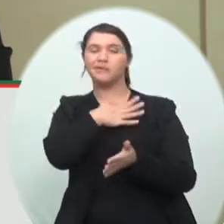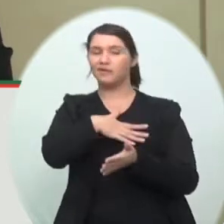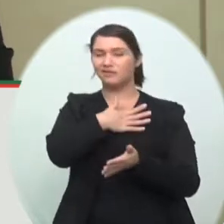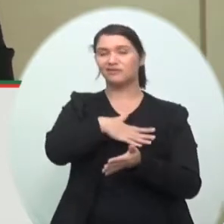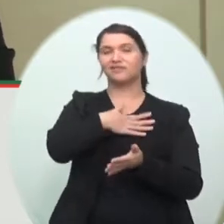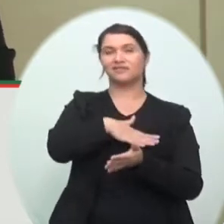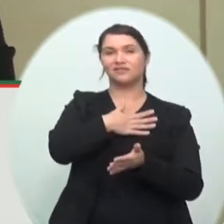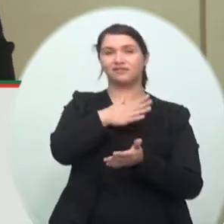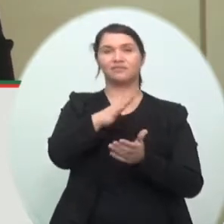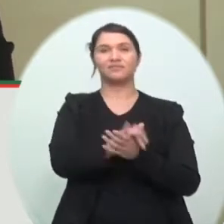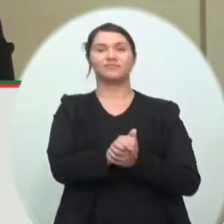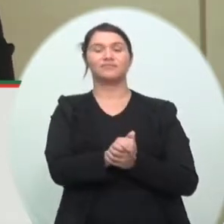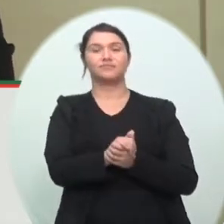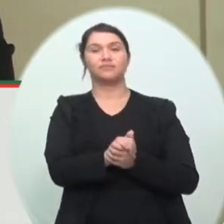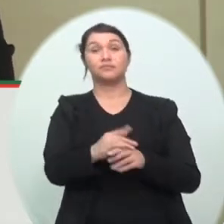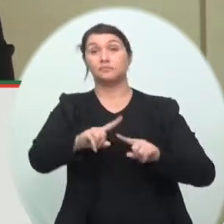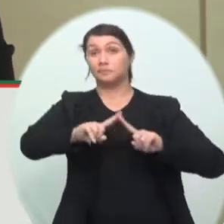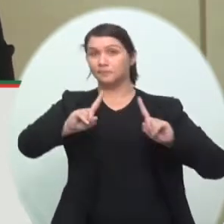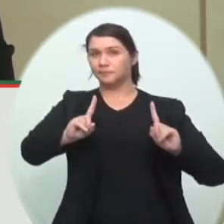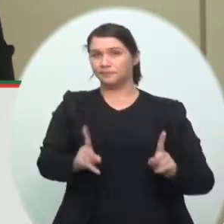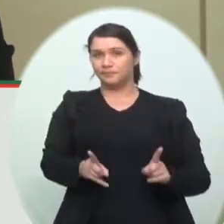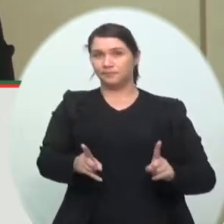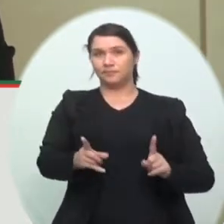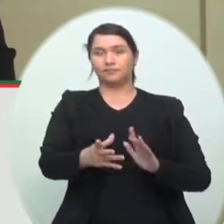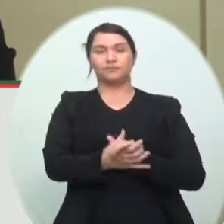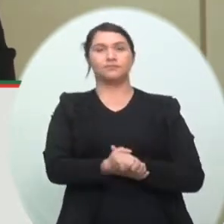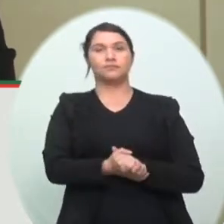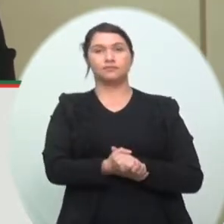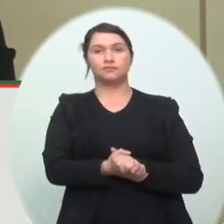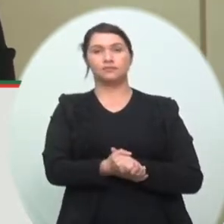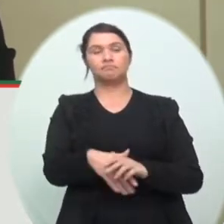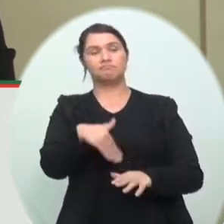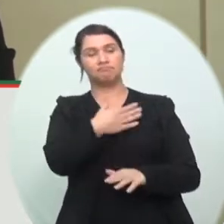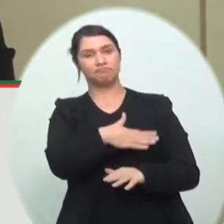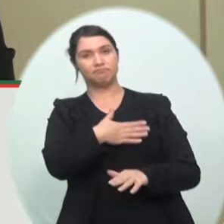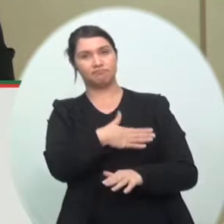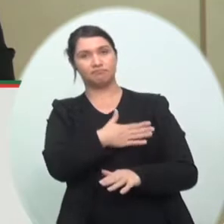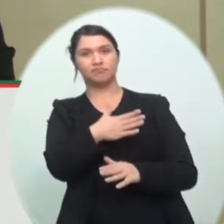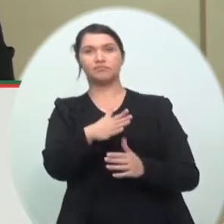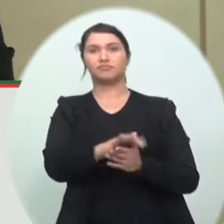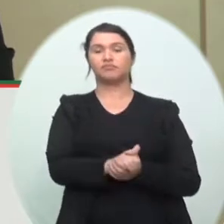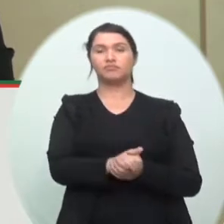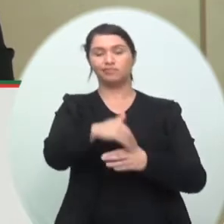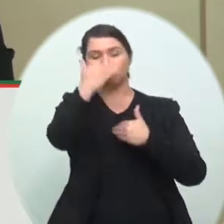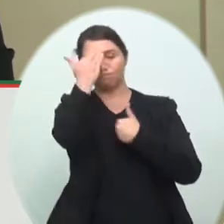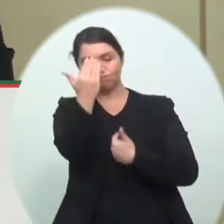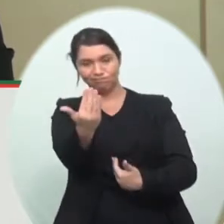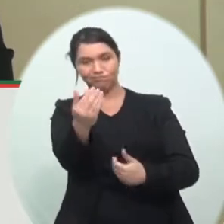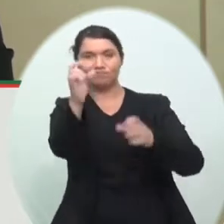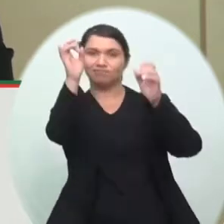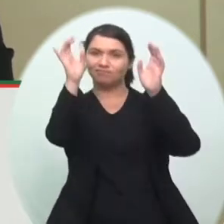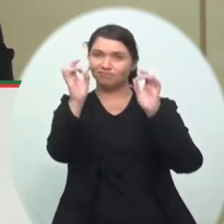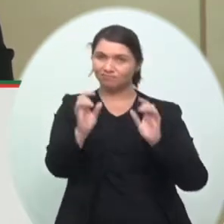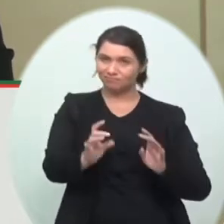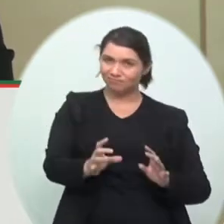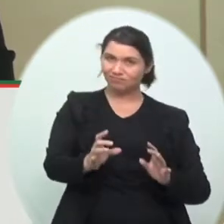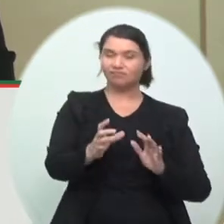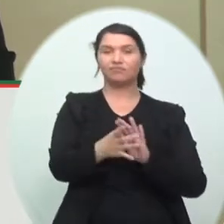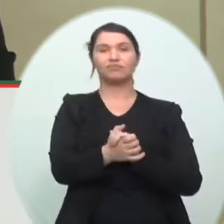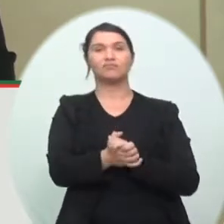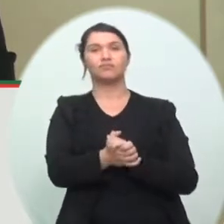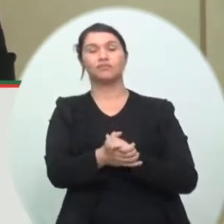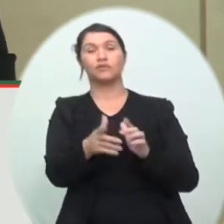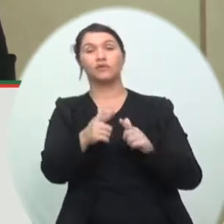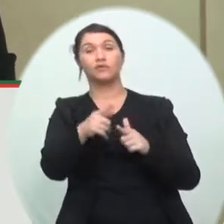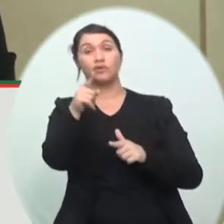Coronel Dimitri agora é do rock. Mas, então, eu só queria deixar aqui, então, um agradecimento especial por tudo que o senhor fez. Com